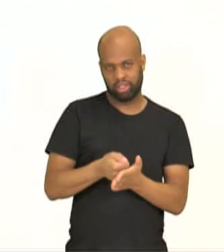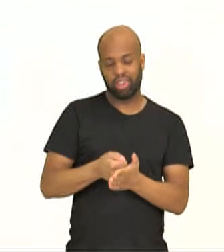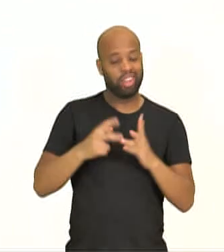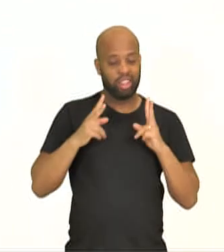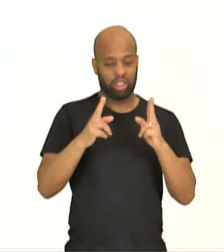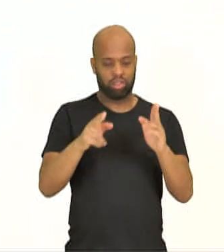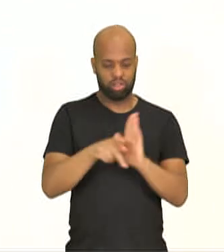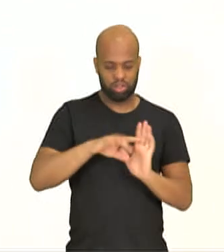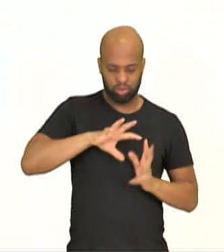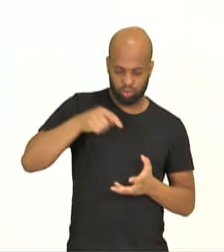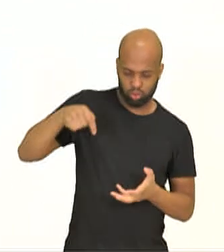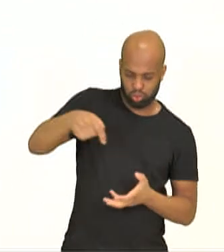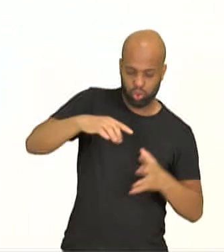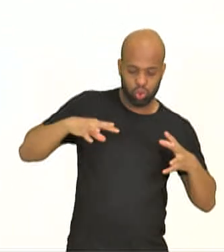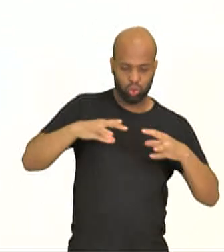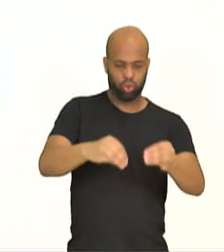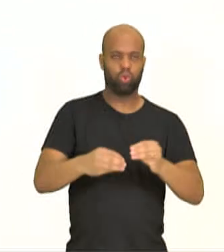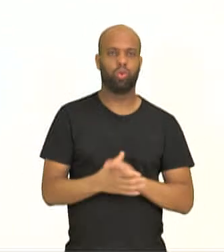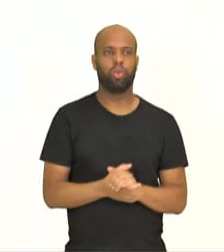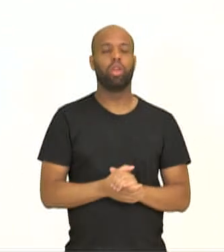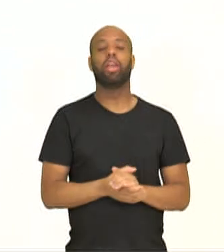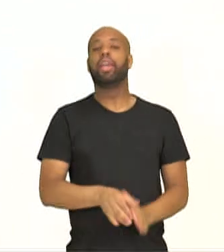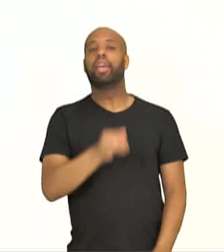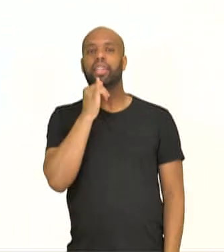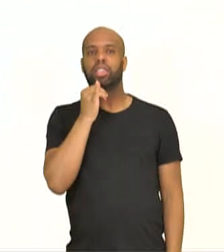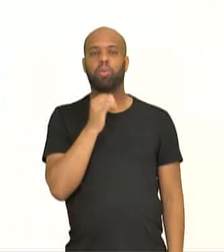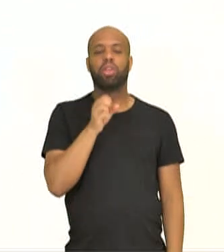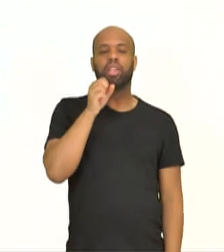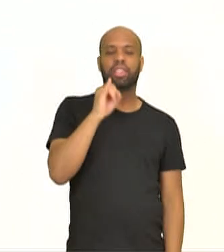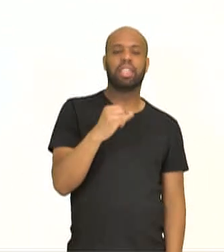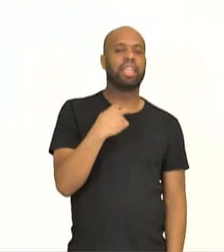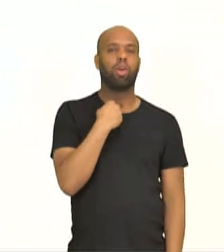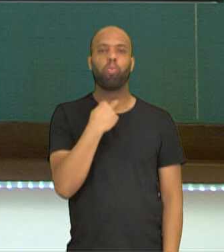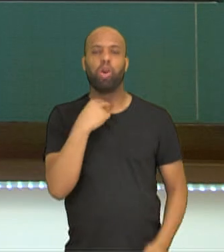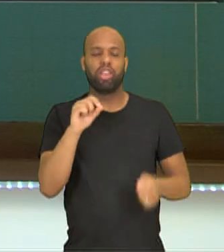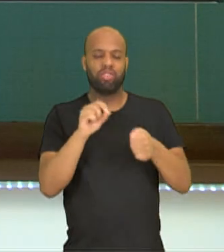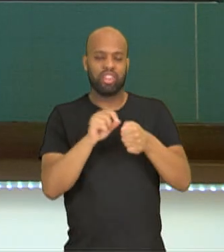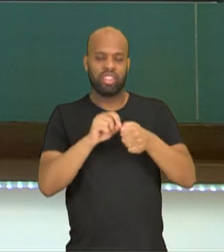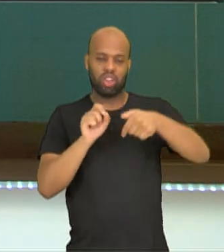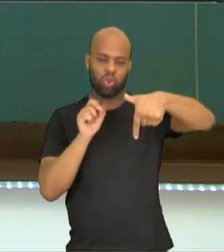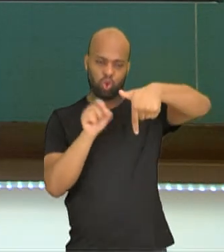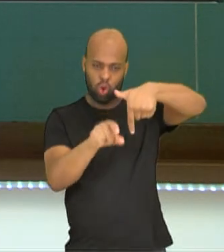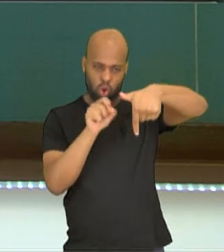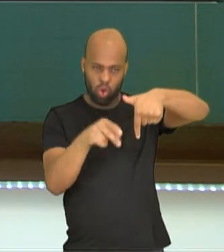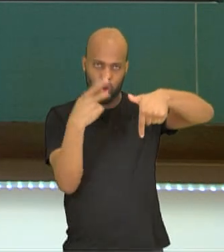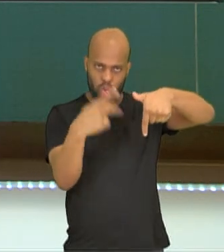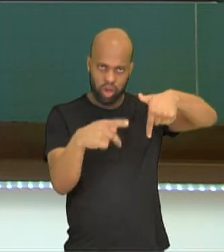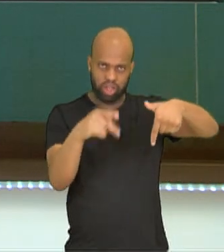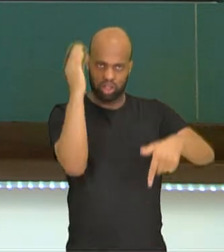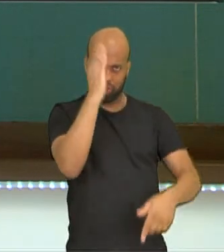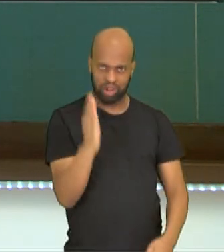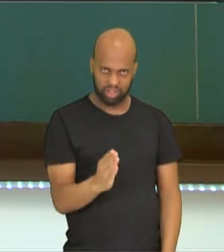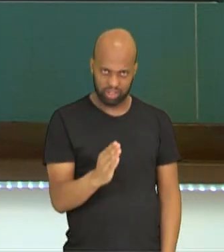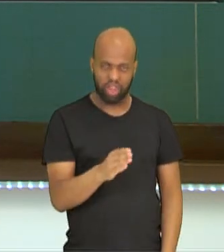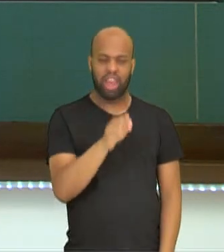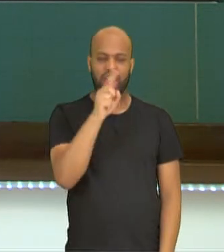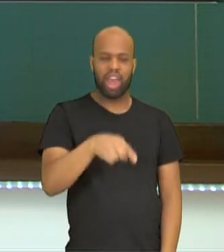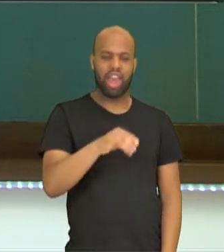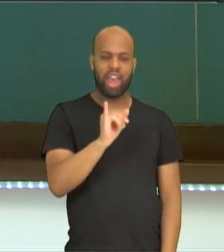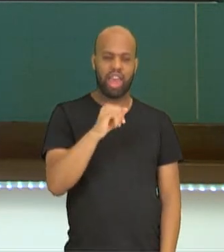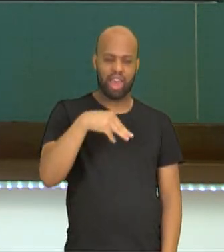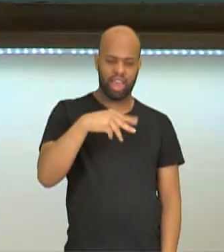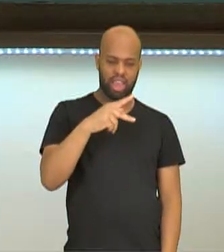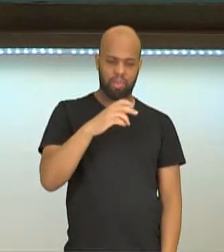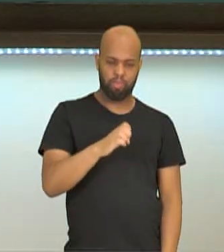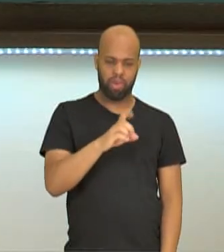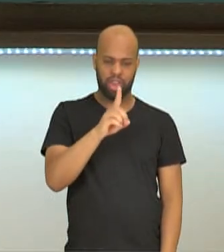inteiro. Então, o impedimento no jogo de futebol aqui no Brasil é o mesmo impedimento no jogo de futebol na Groenlândia. As